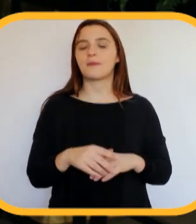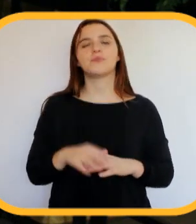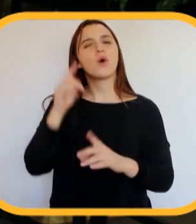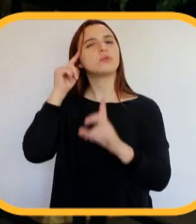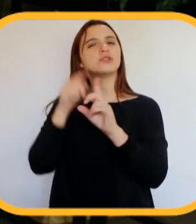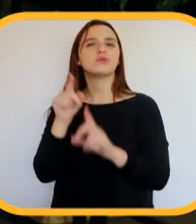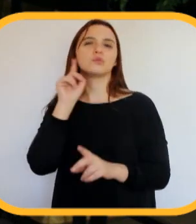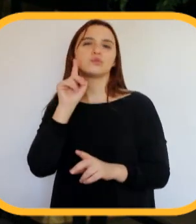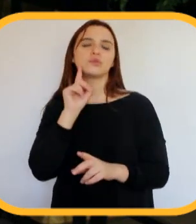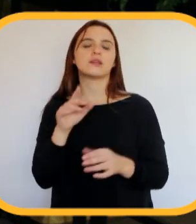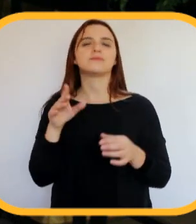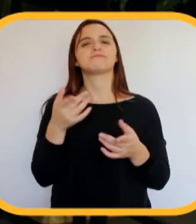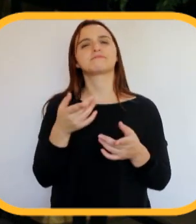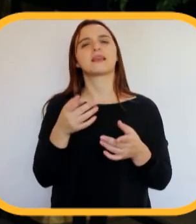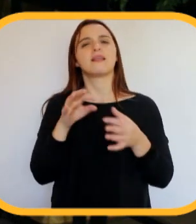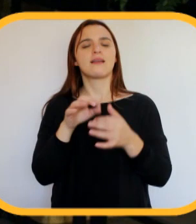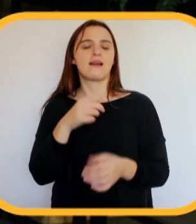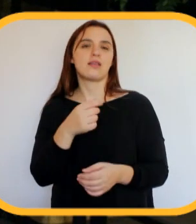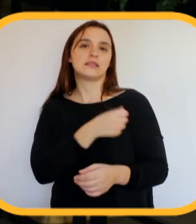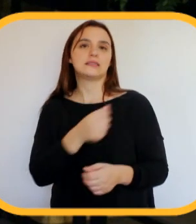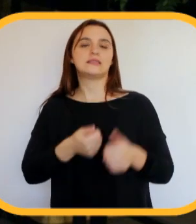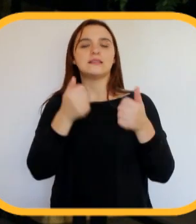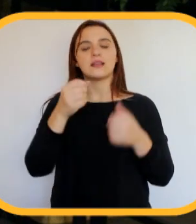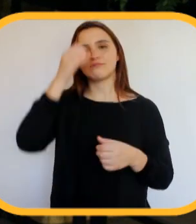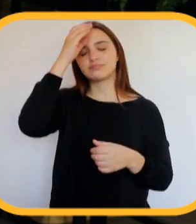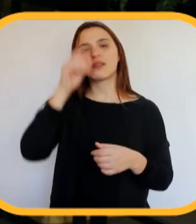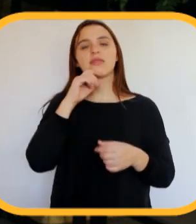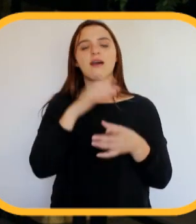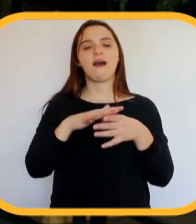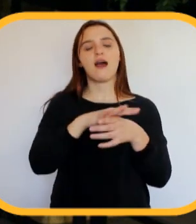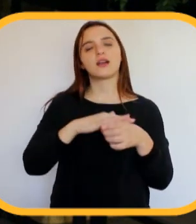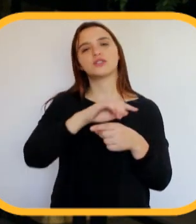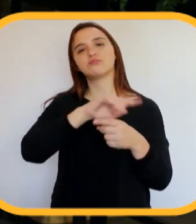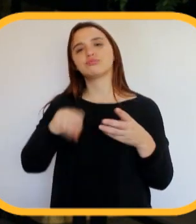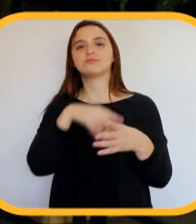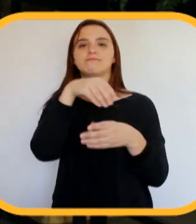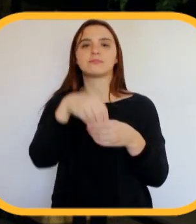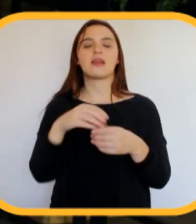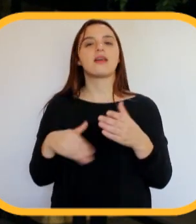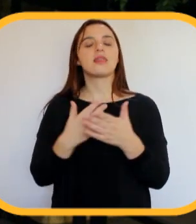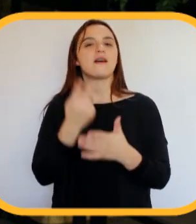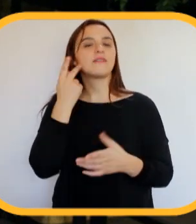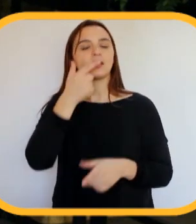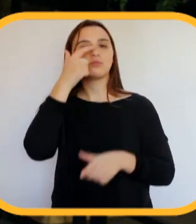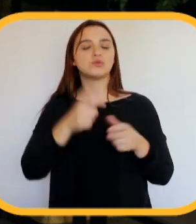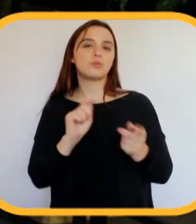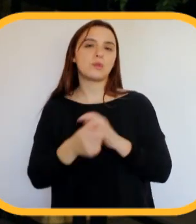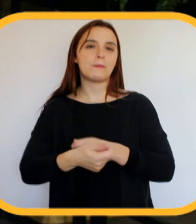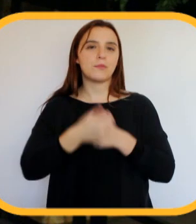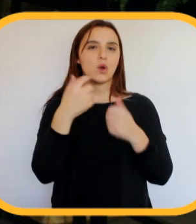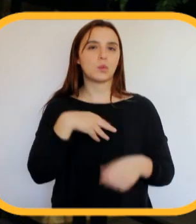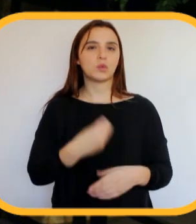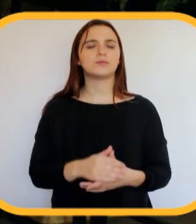sustentabilidade. O objetivo fundamental de uma Smart City é a incorporação de todas estas áreas a fim de melhorar a vida